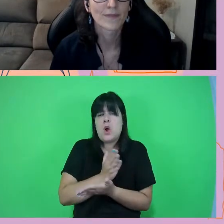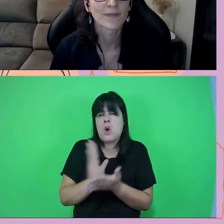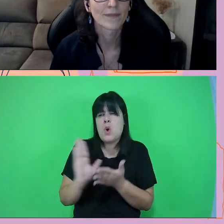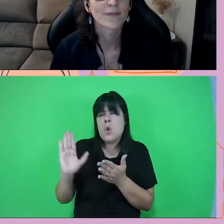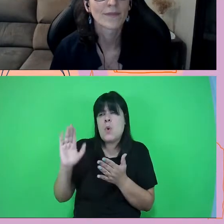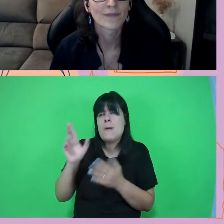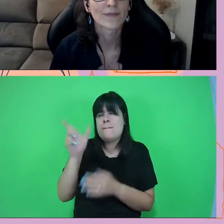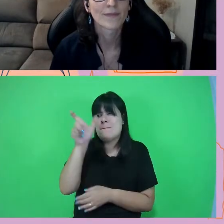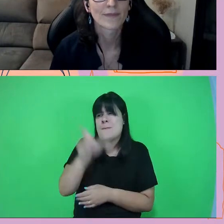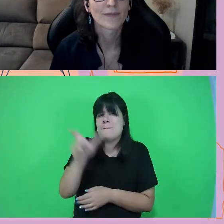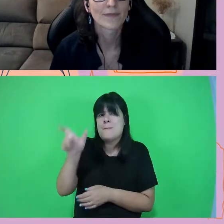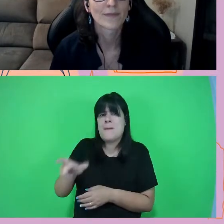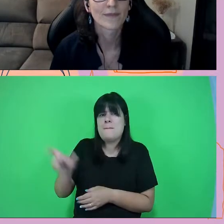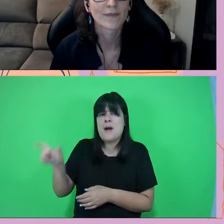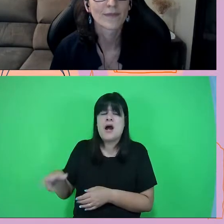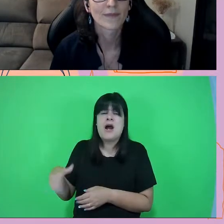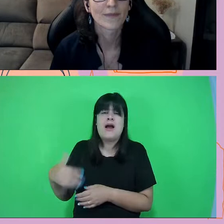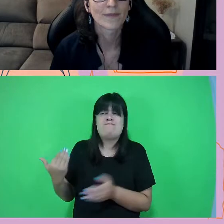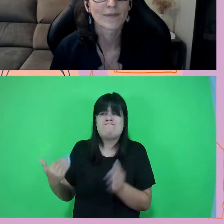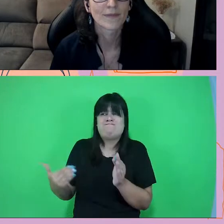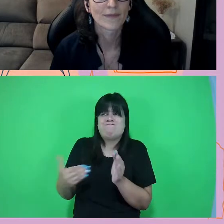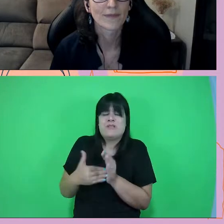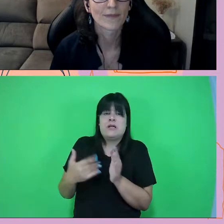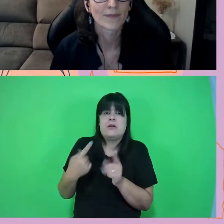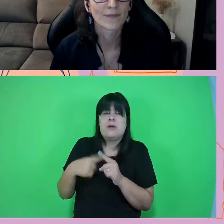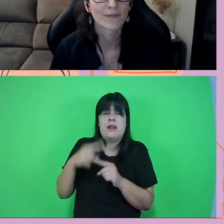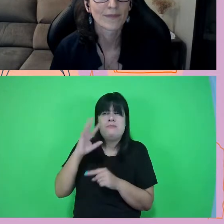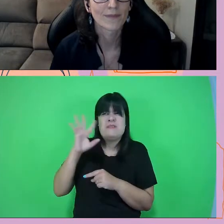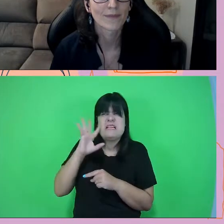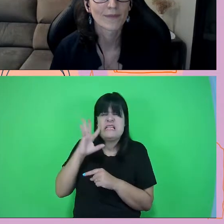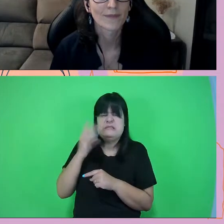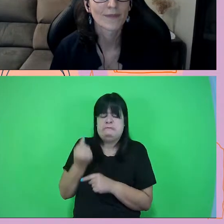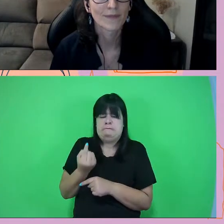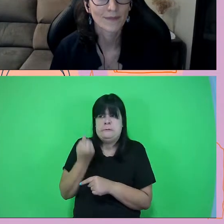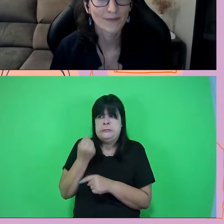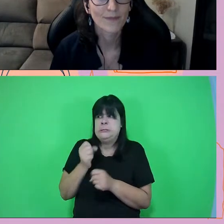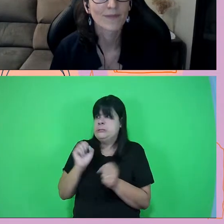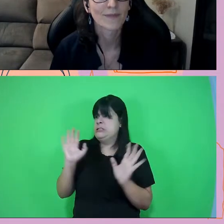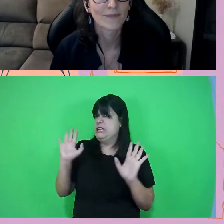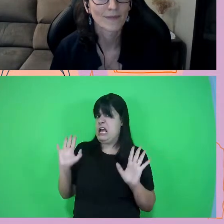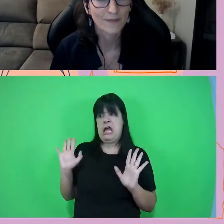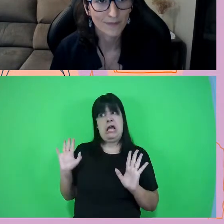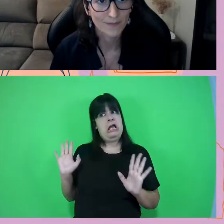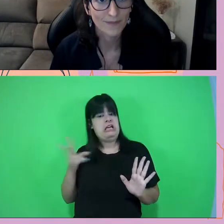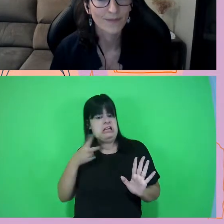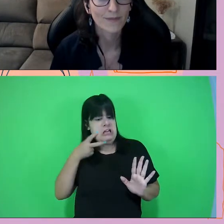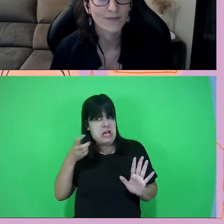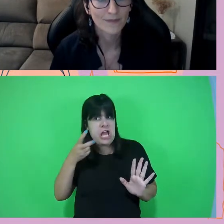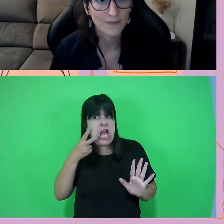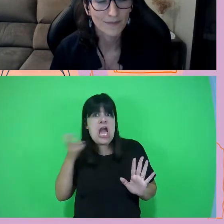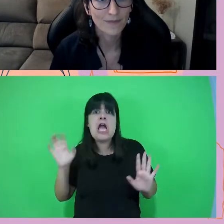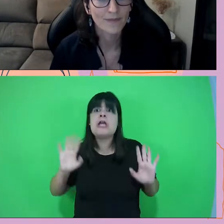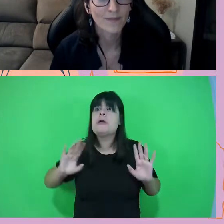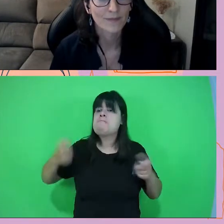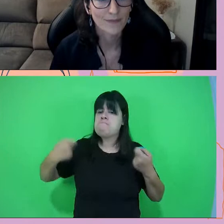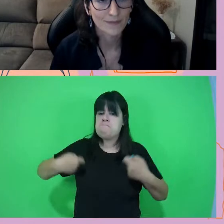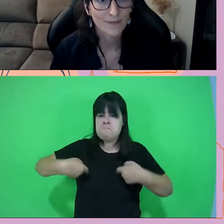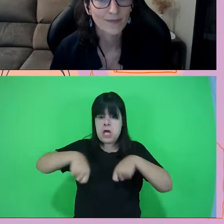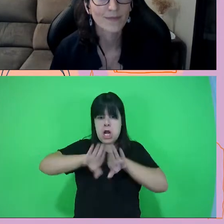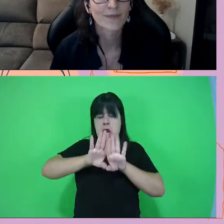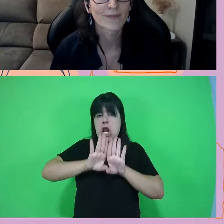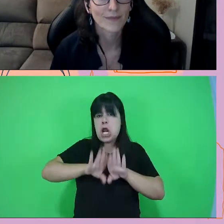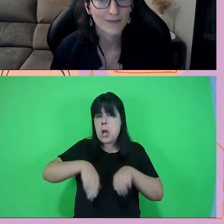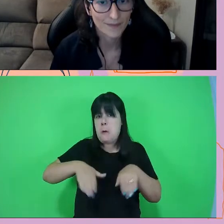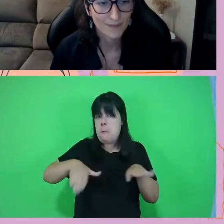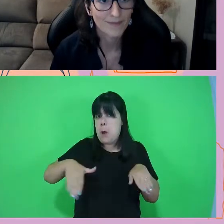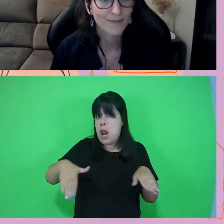essas pessoas, porque essas pessoas com pensamento arcaico acham que, né, a indígena, ela tem que usar aquela sainha de peninha,